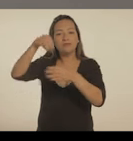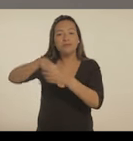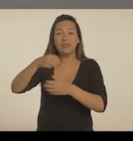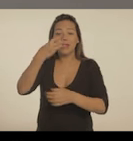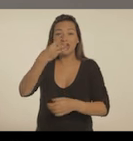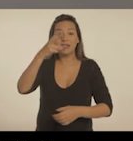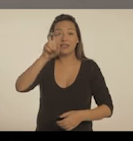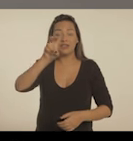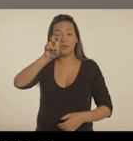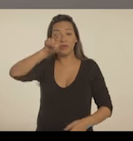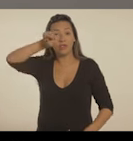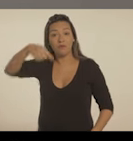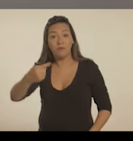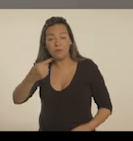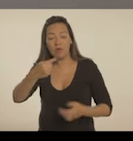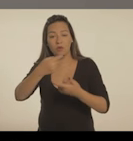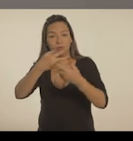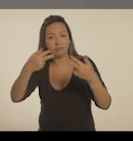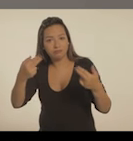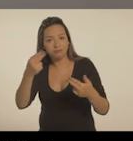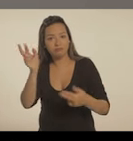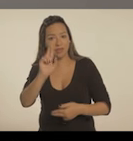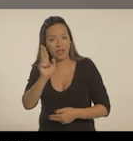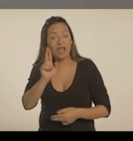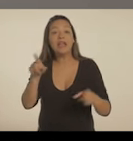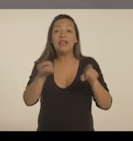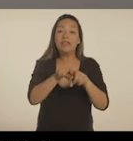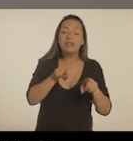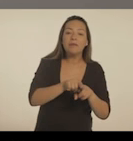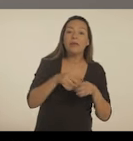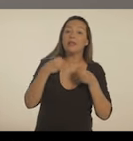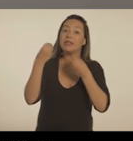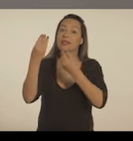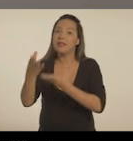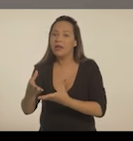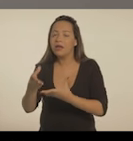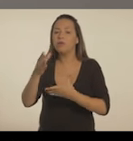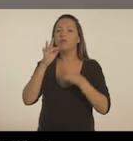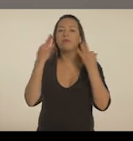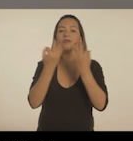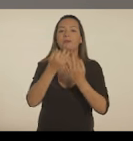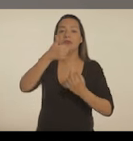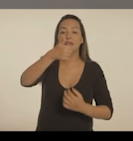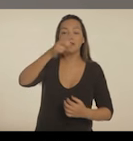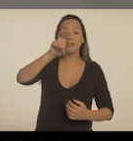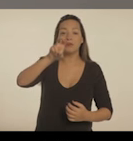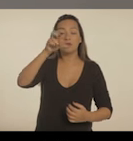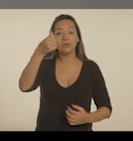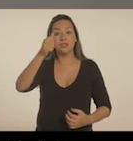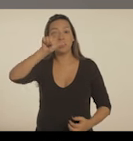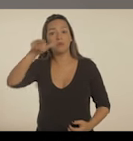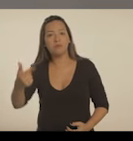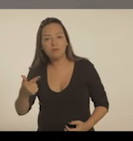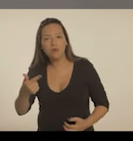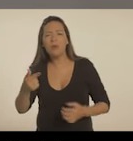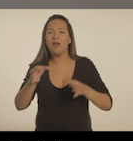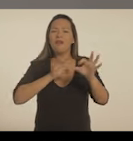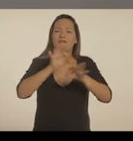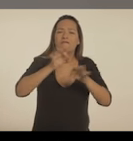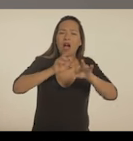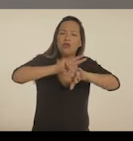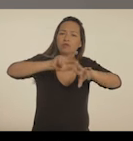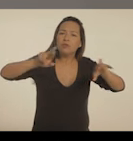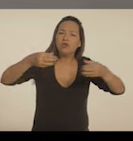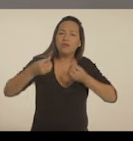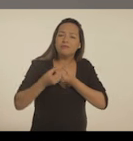casa. O restante do dinheiro foi entregue para o Grupo Tortura Nunca Mais, para a Rede de Comunidades contra a Violência, para a TV Tagarela, que é da própria Rocinha, para o